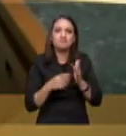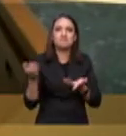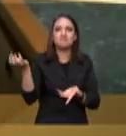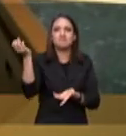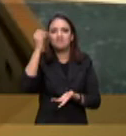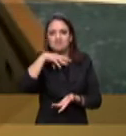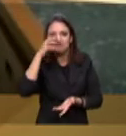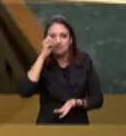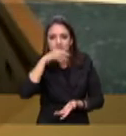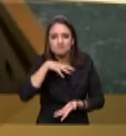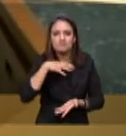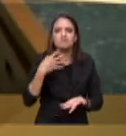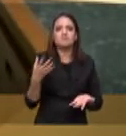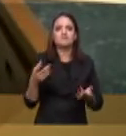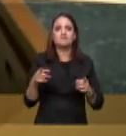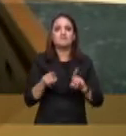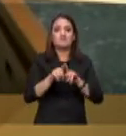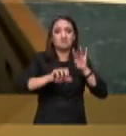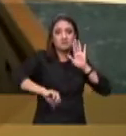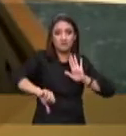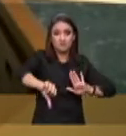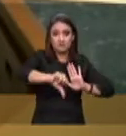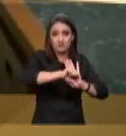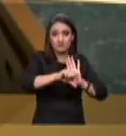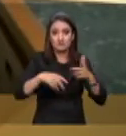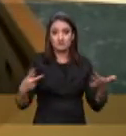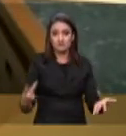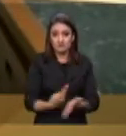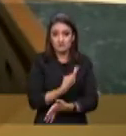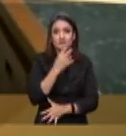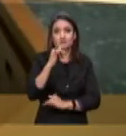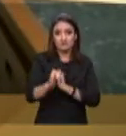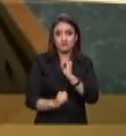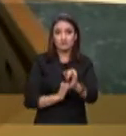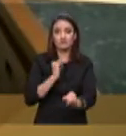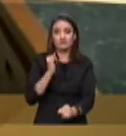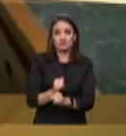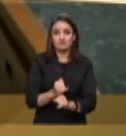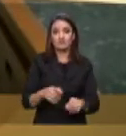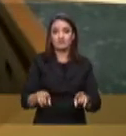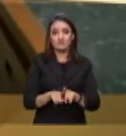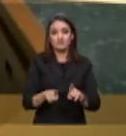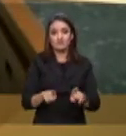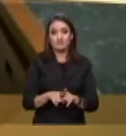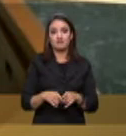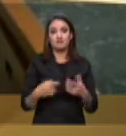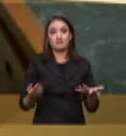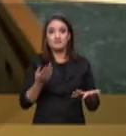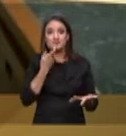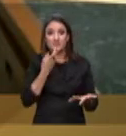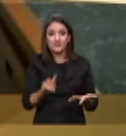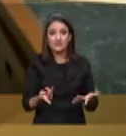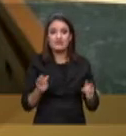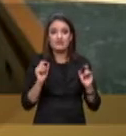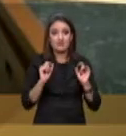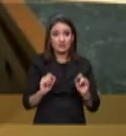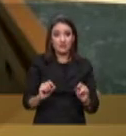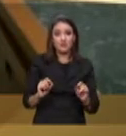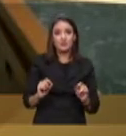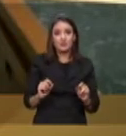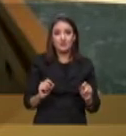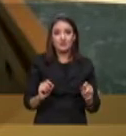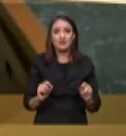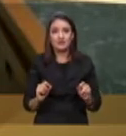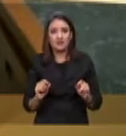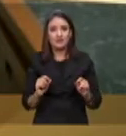abuso, os crimes praticados nesses espaços, nisso que eu chamo de um verdadeiro faroeste digital que se